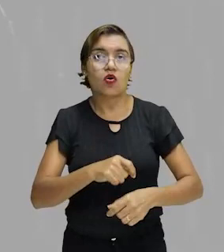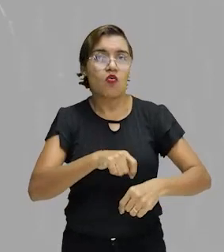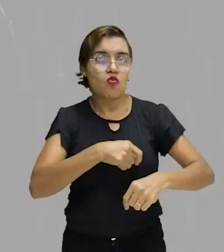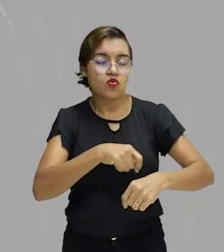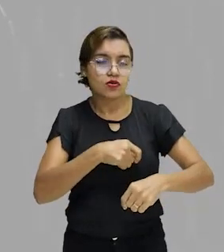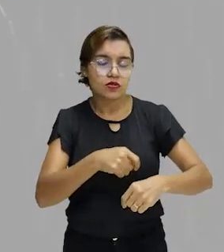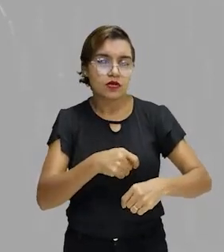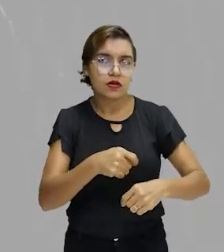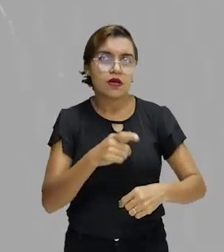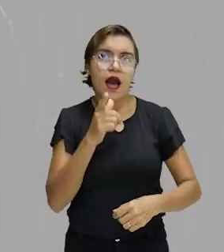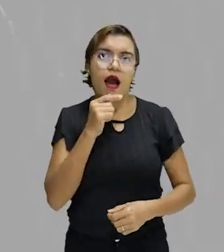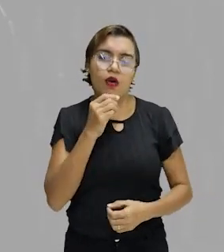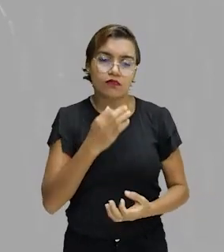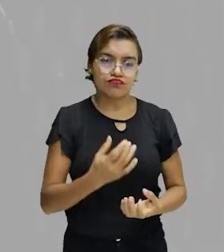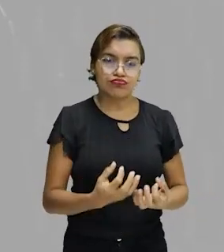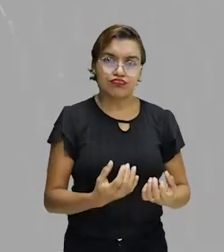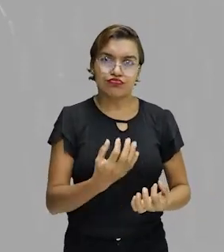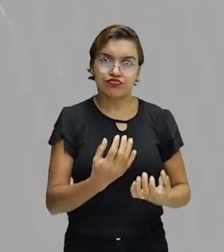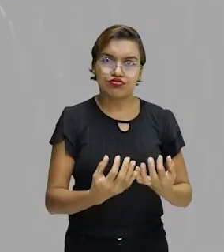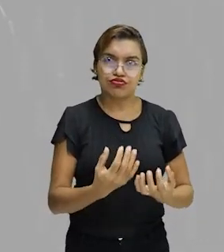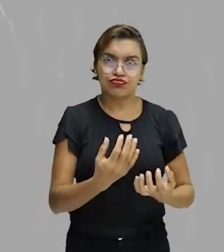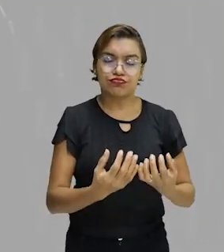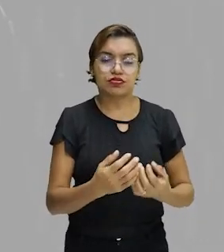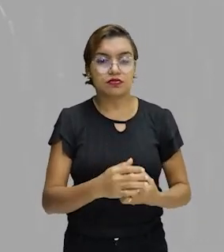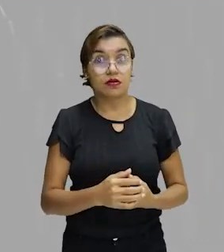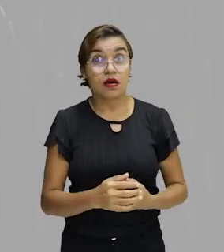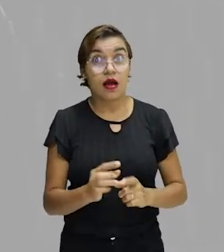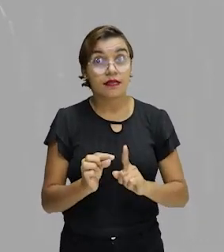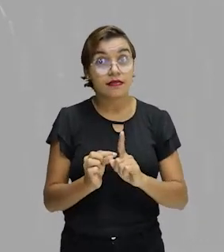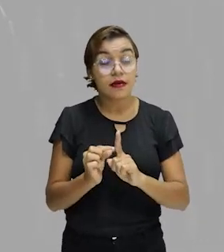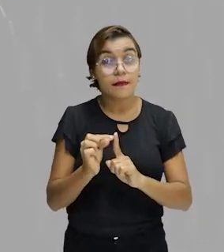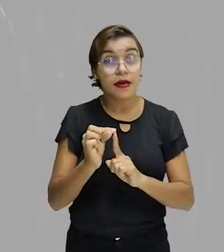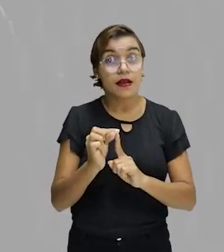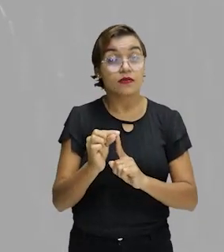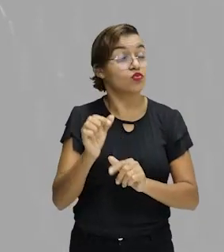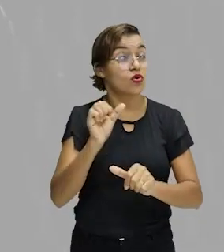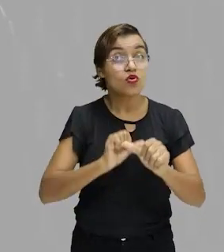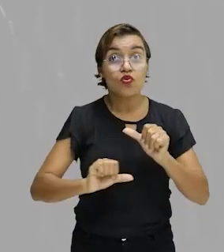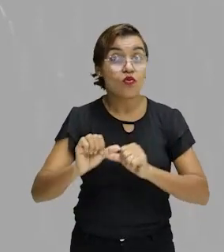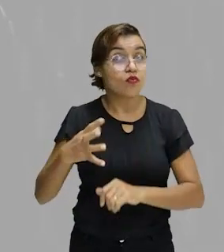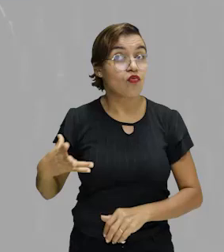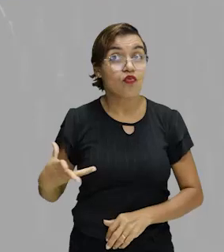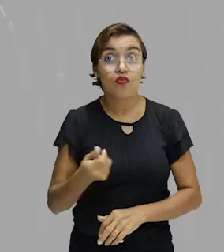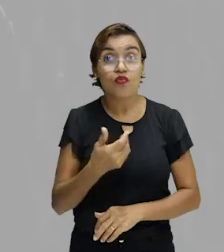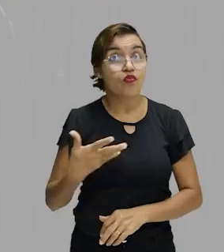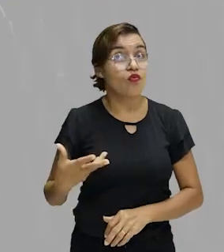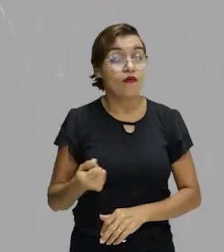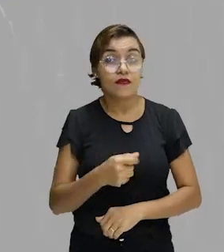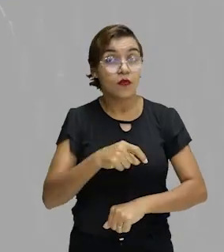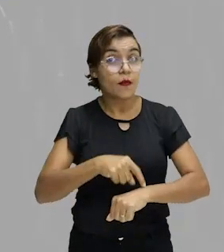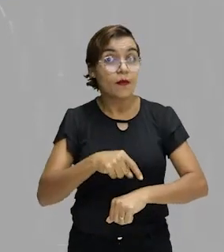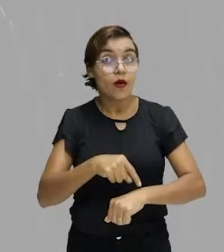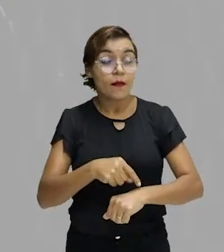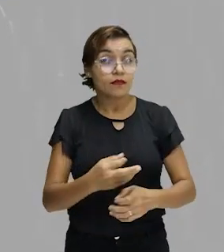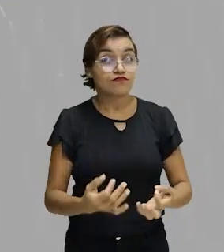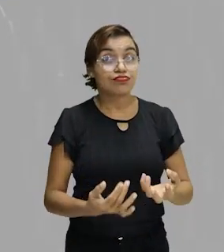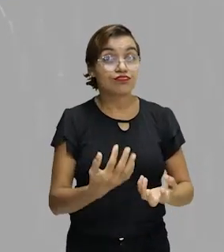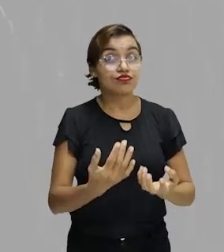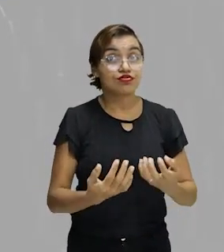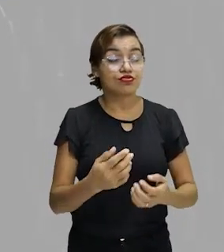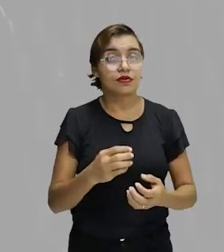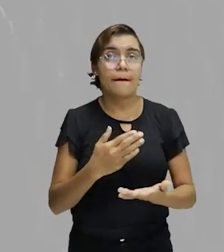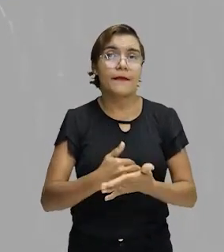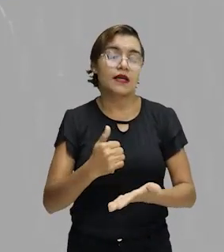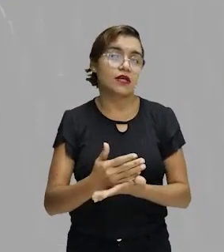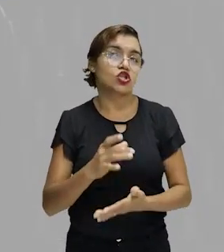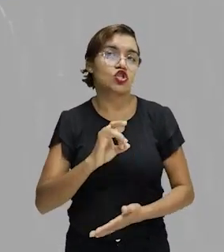em ebulição, desta forma, o aumento da temperatura não modifica a velocidade de cozimento da batata, ou seja,